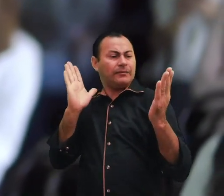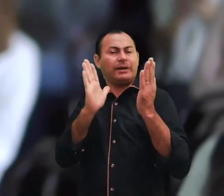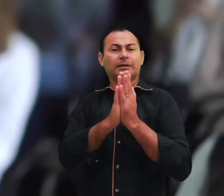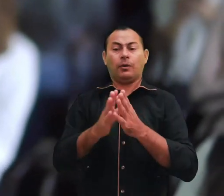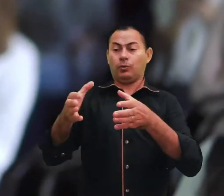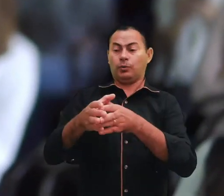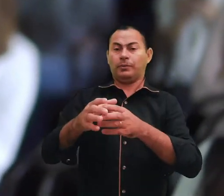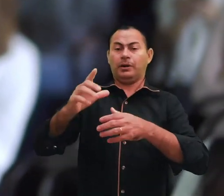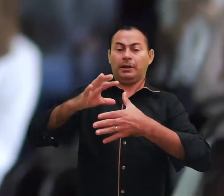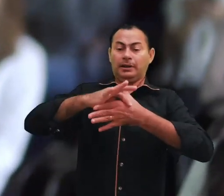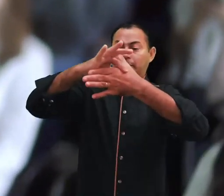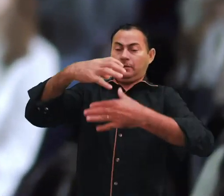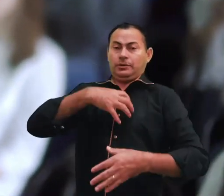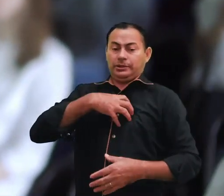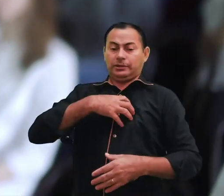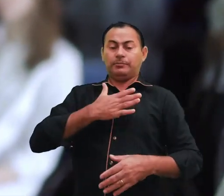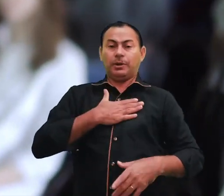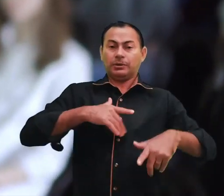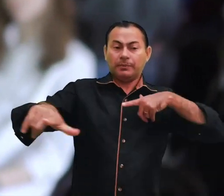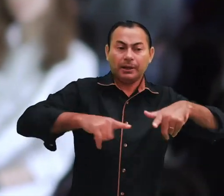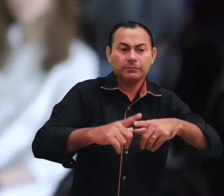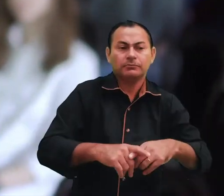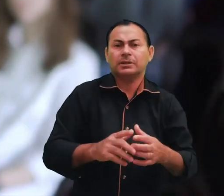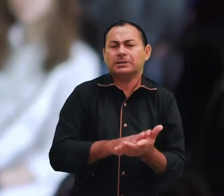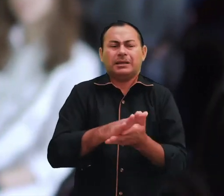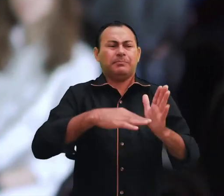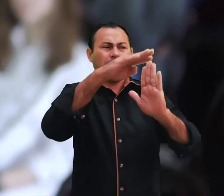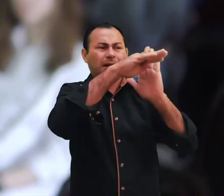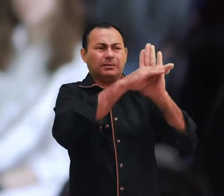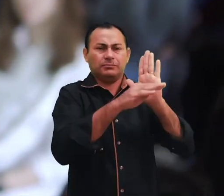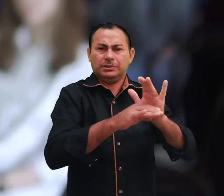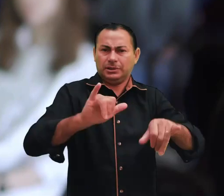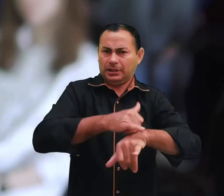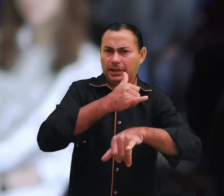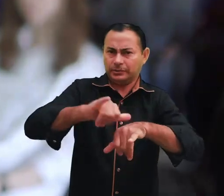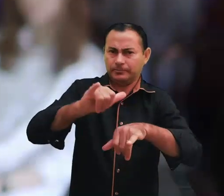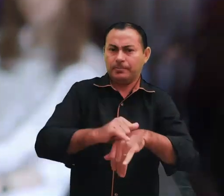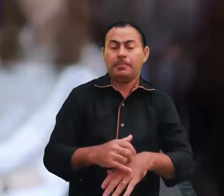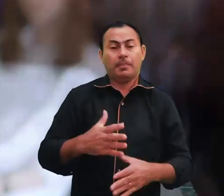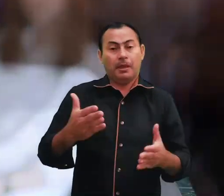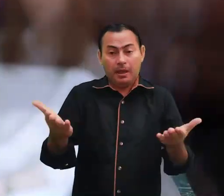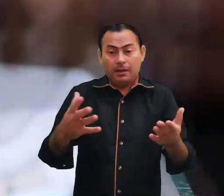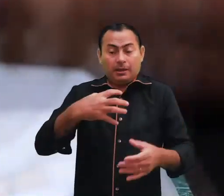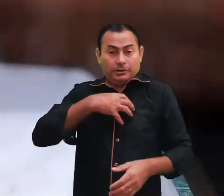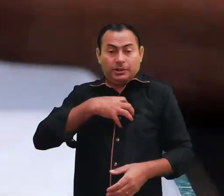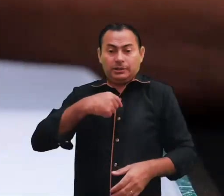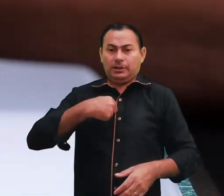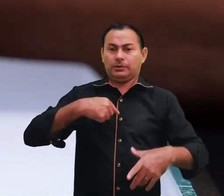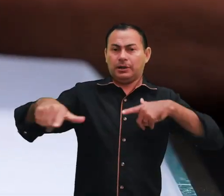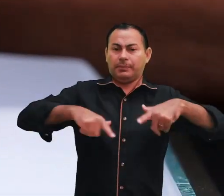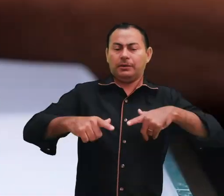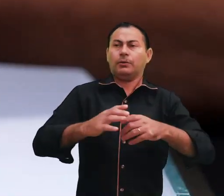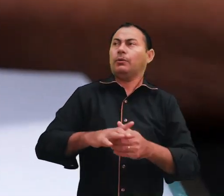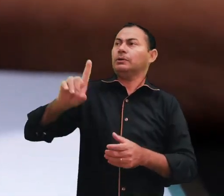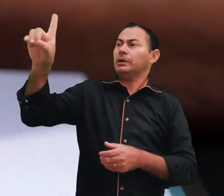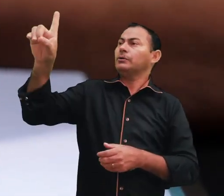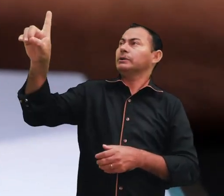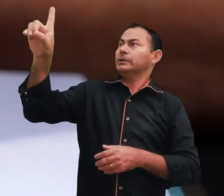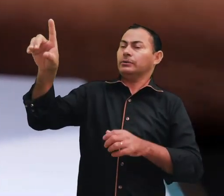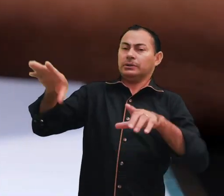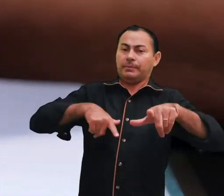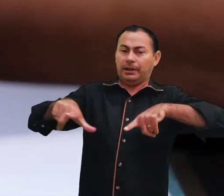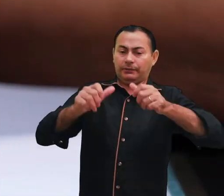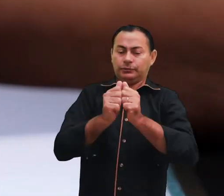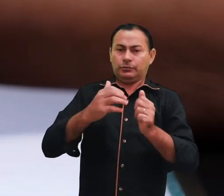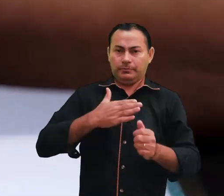e dizer para eles que aquele era o meu jeito de trabalhar, sem muitos planos estratégicos. Era daquele jeito que eu trabalhava com Deus e Deus